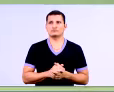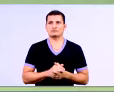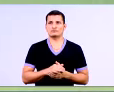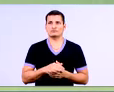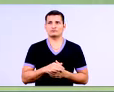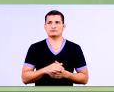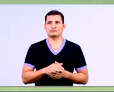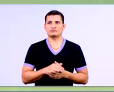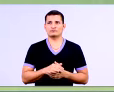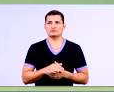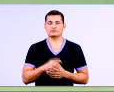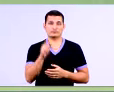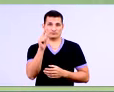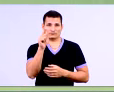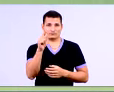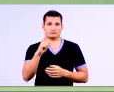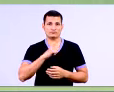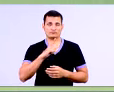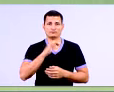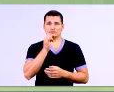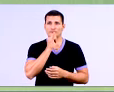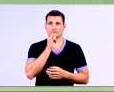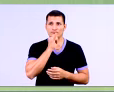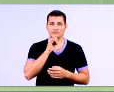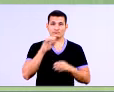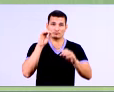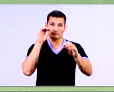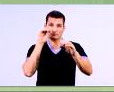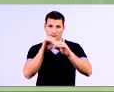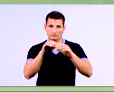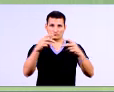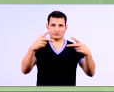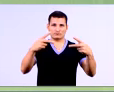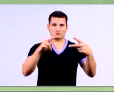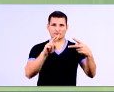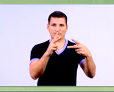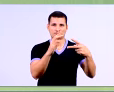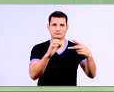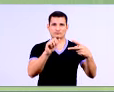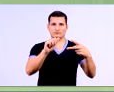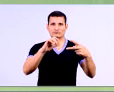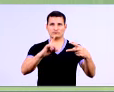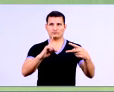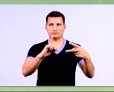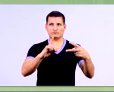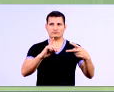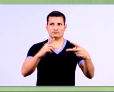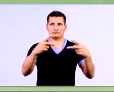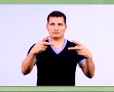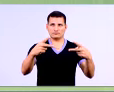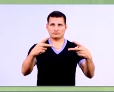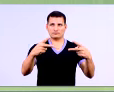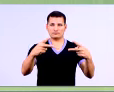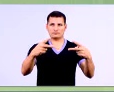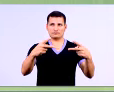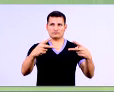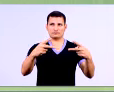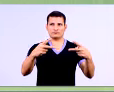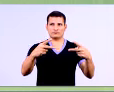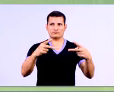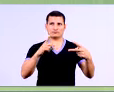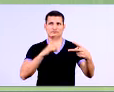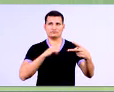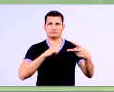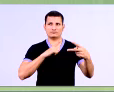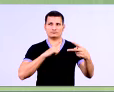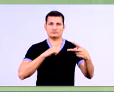na tela nós temos um exemplo. Dentro do head, olha só, dentro do head nós temos a declaração